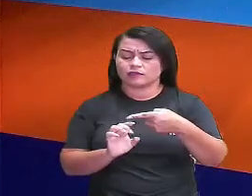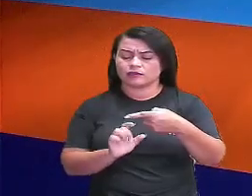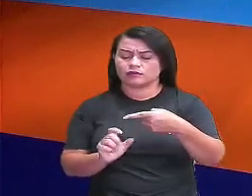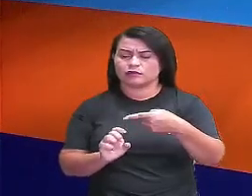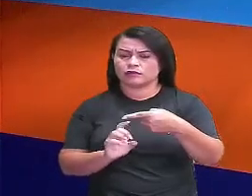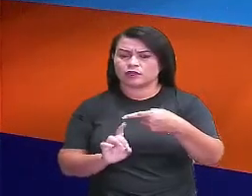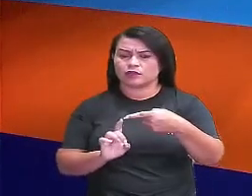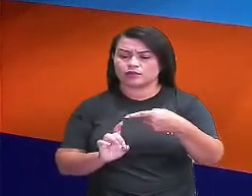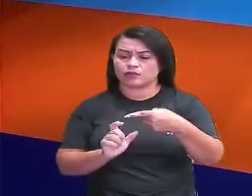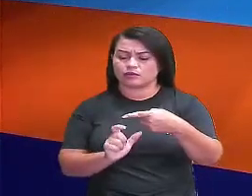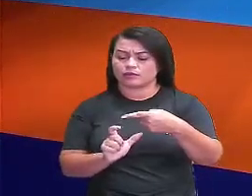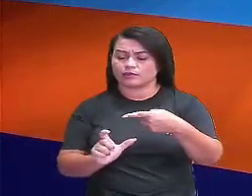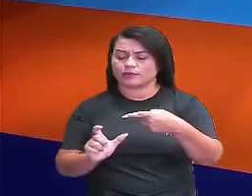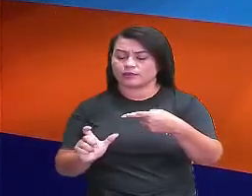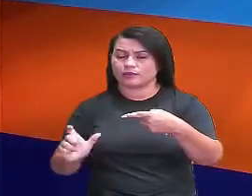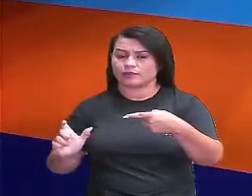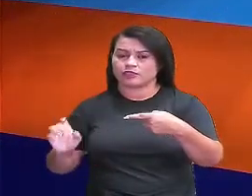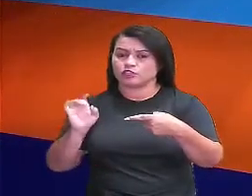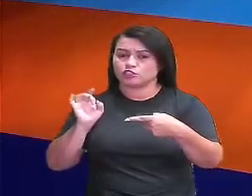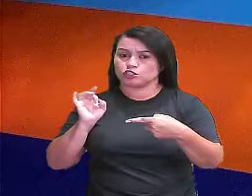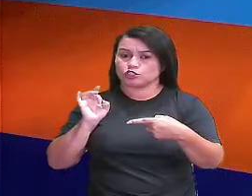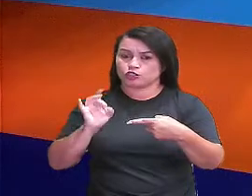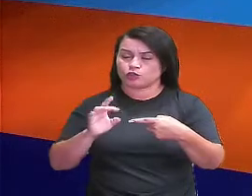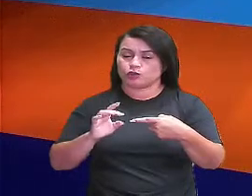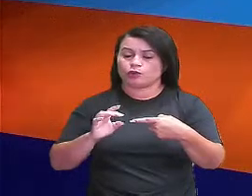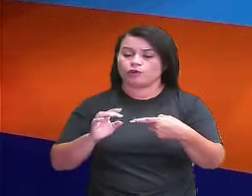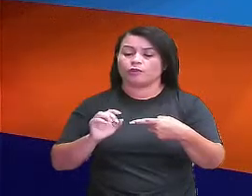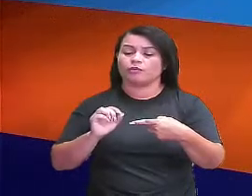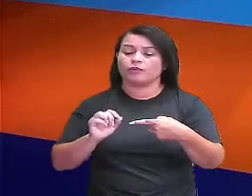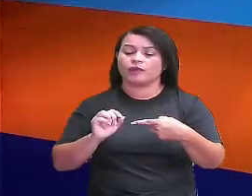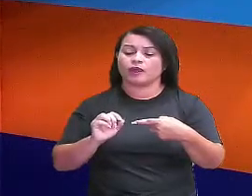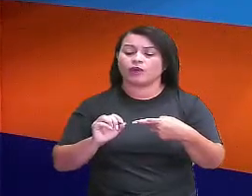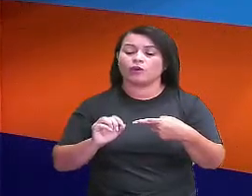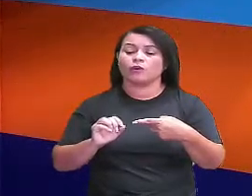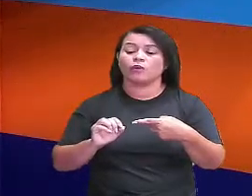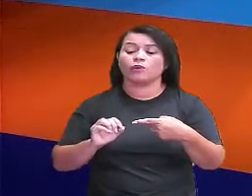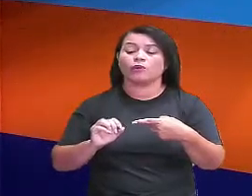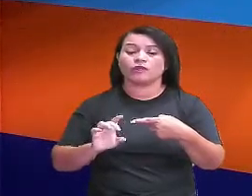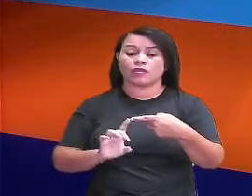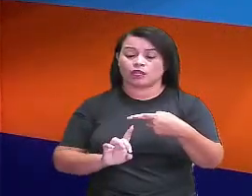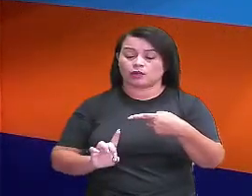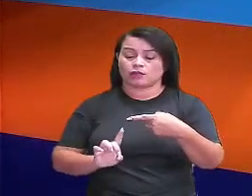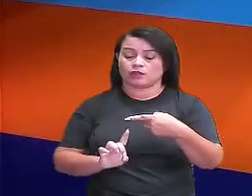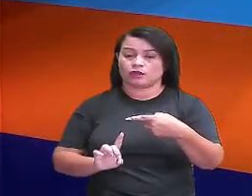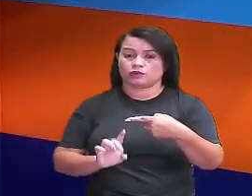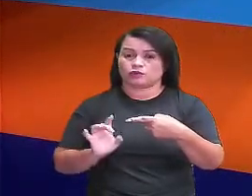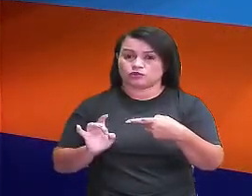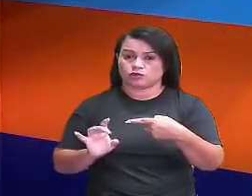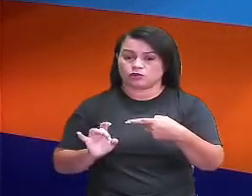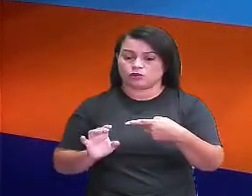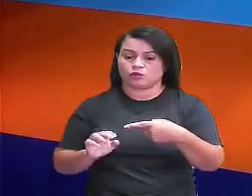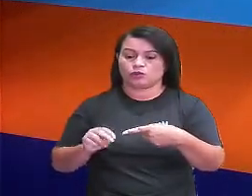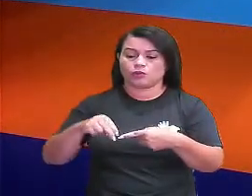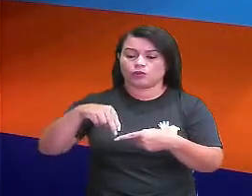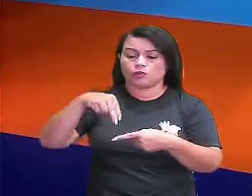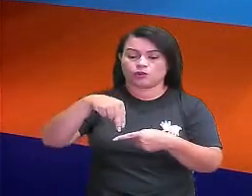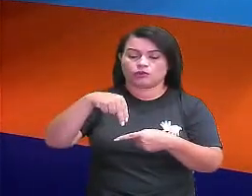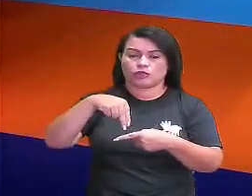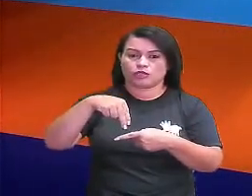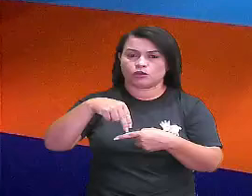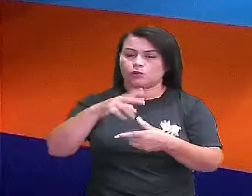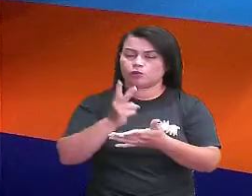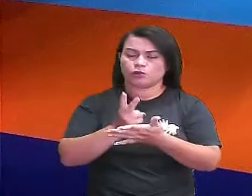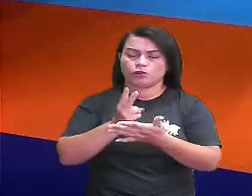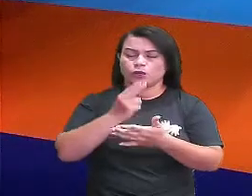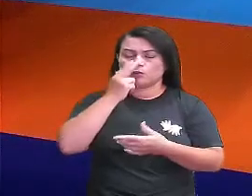centésimos, lembrando, ela só vale para o numerador, para o denominador, tá? O numerador